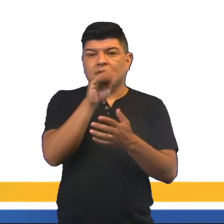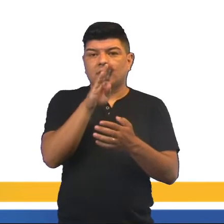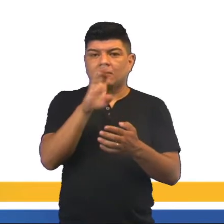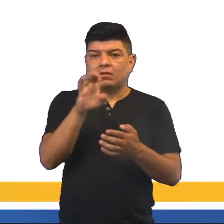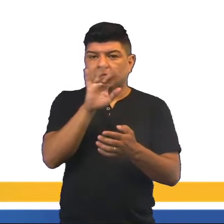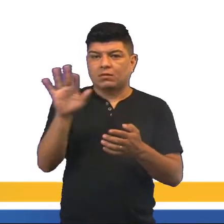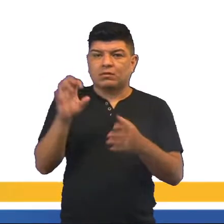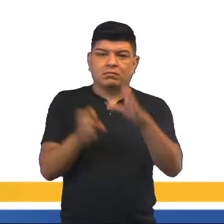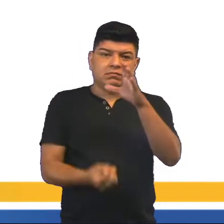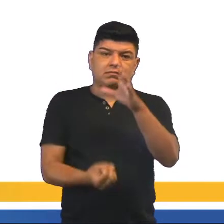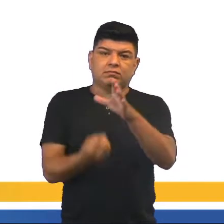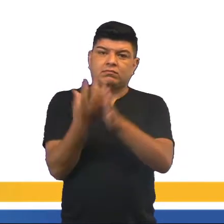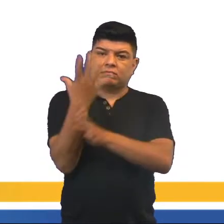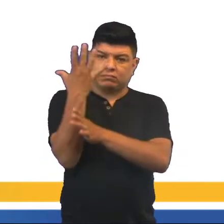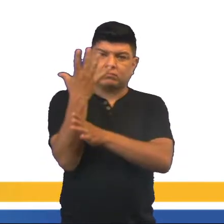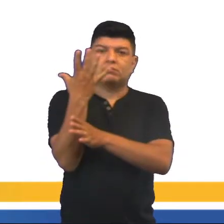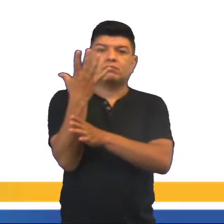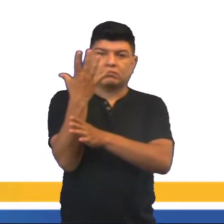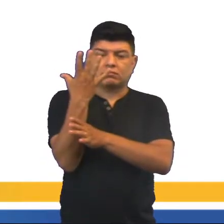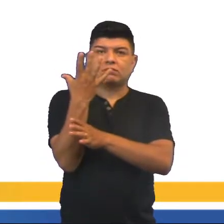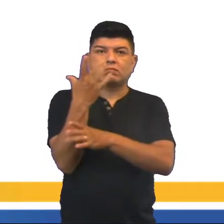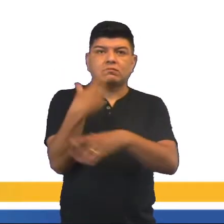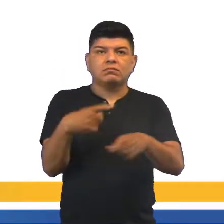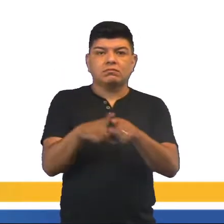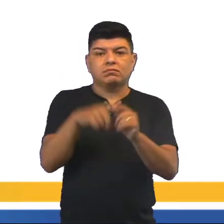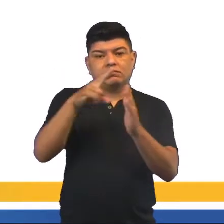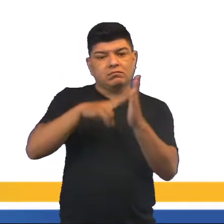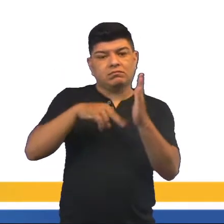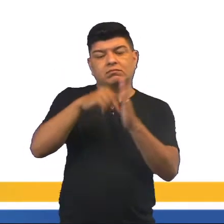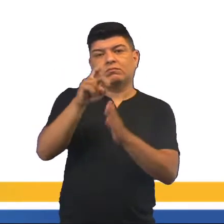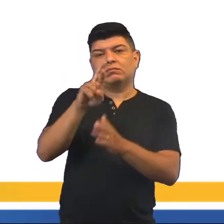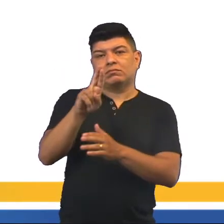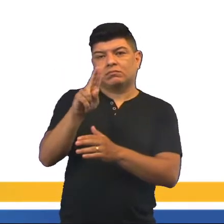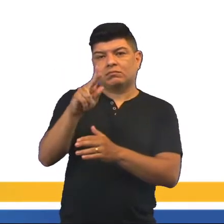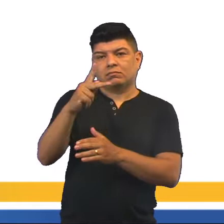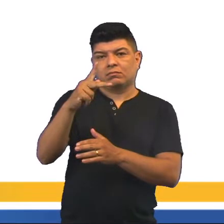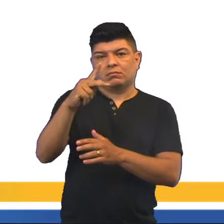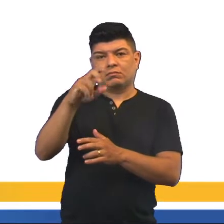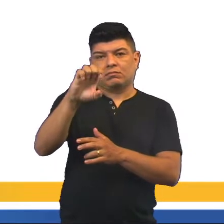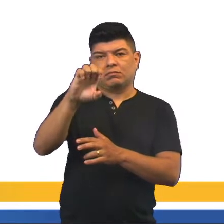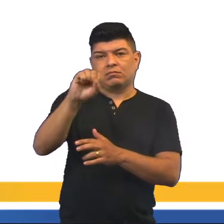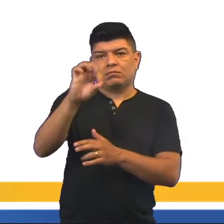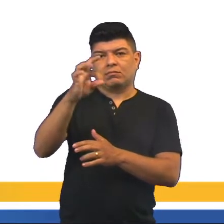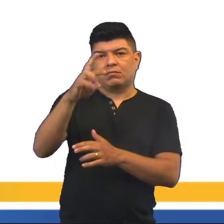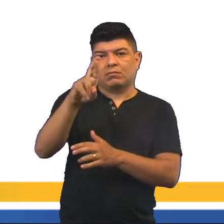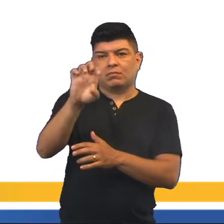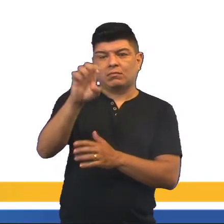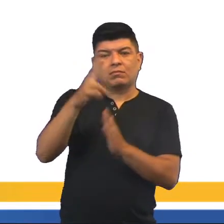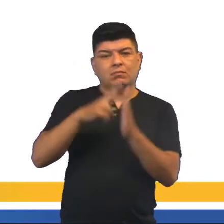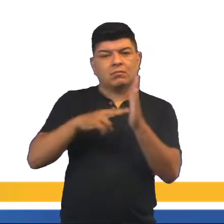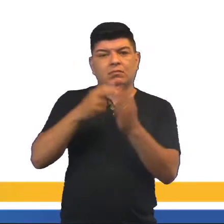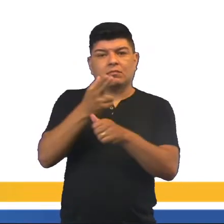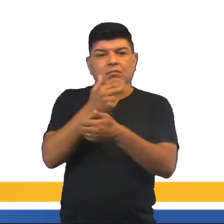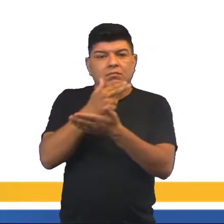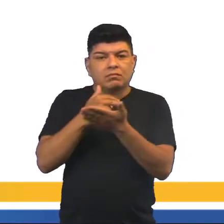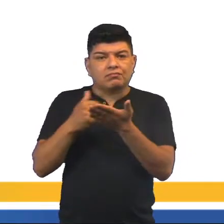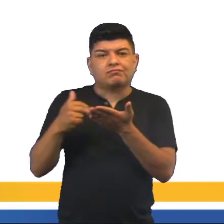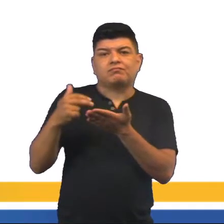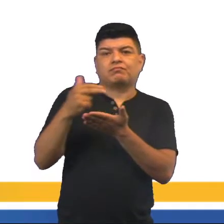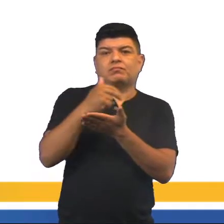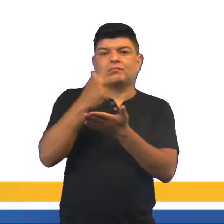foram criados em torno de pictogramas. Pinturas rupestres. As pinturas rupestres eram desenhos simbólicos, as